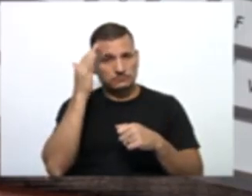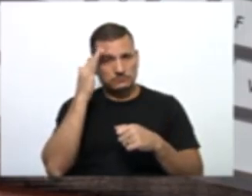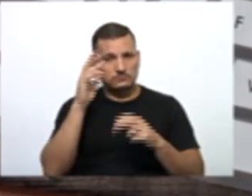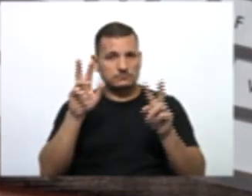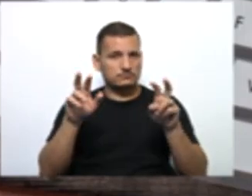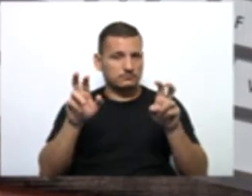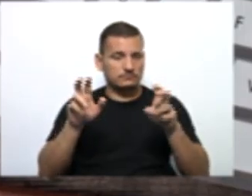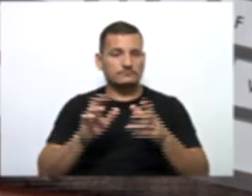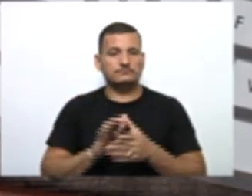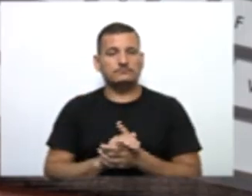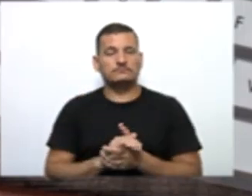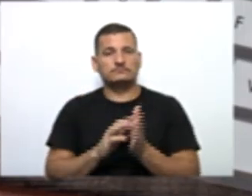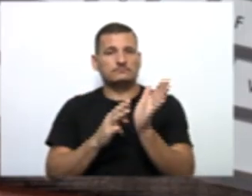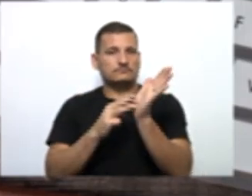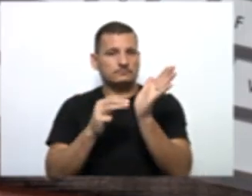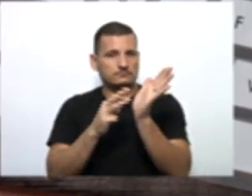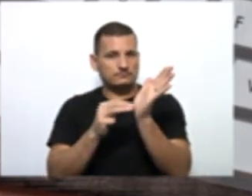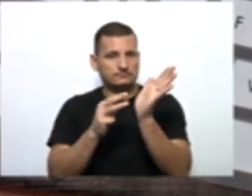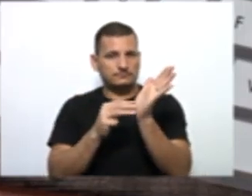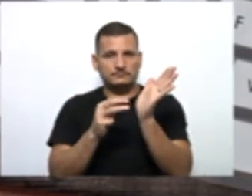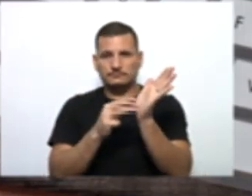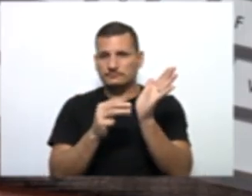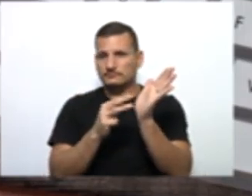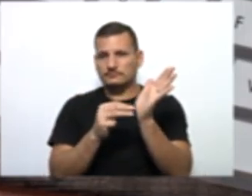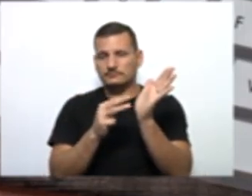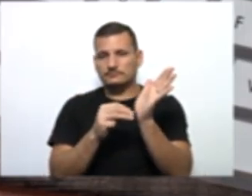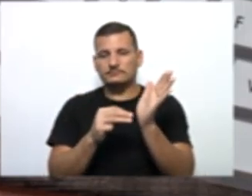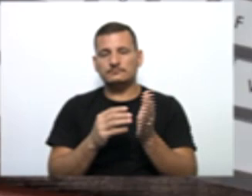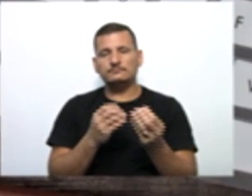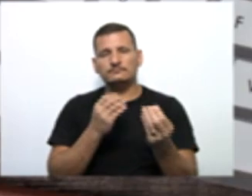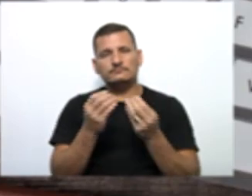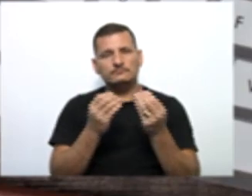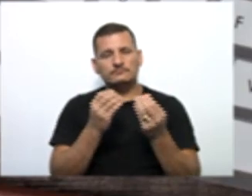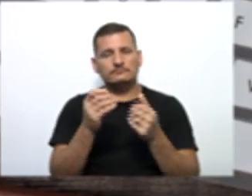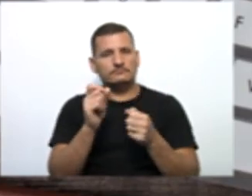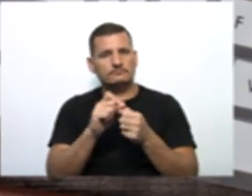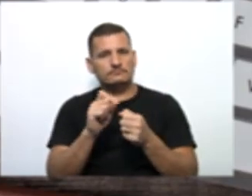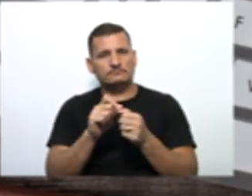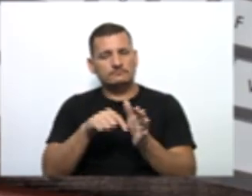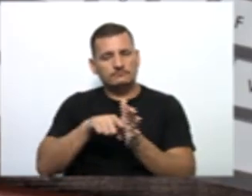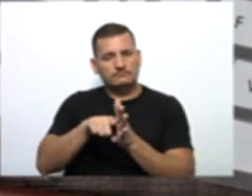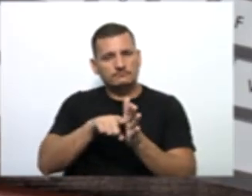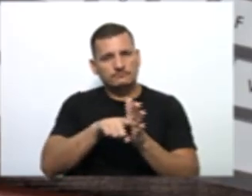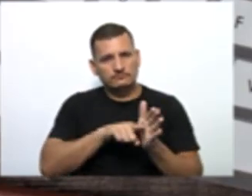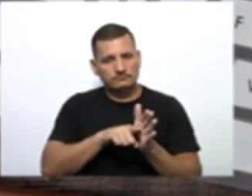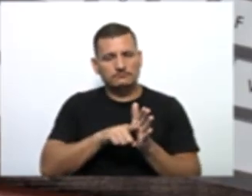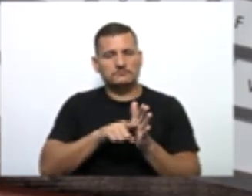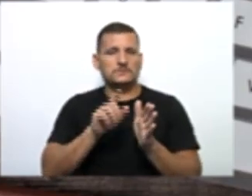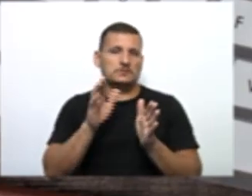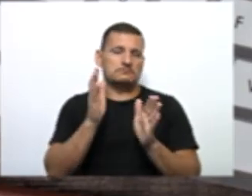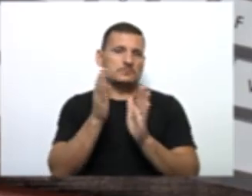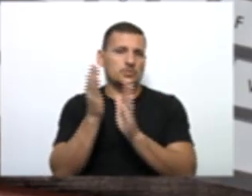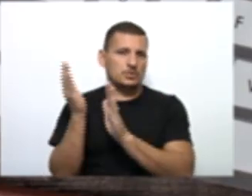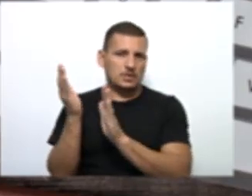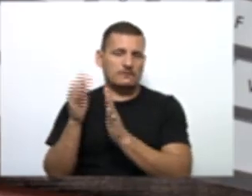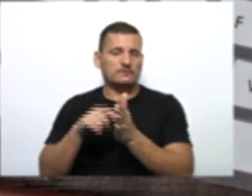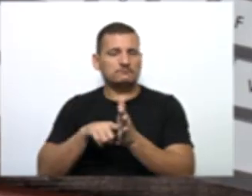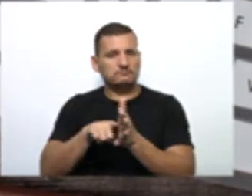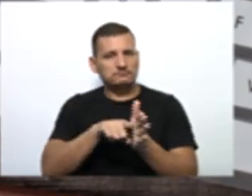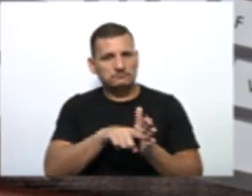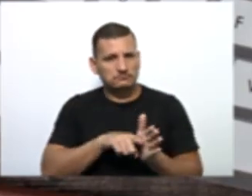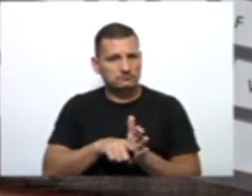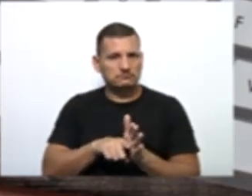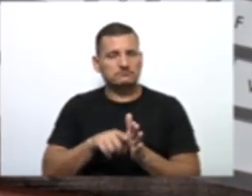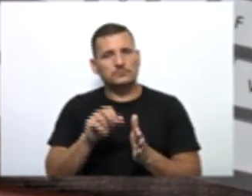tema. Metodologia. É como fazer. É a forma de pesquisa bibliográfica, exploratória